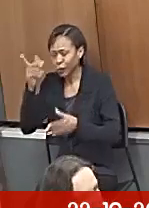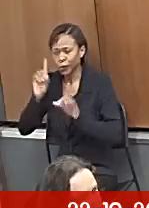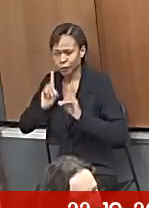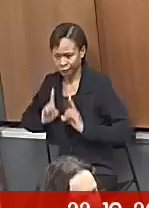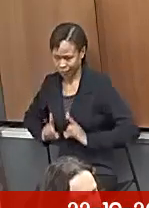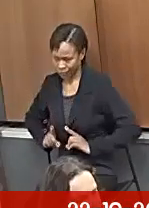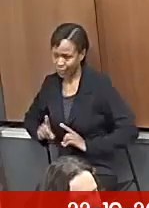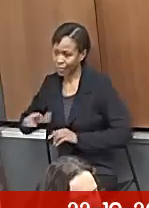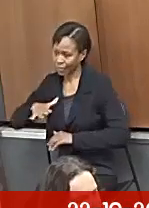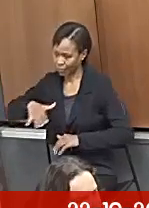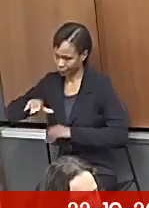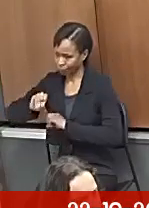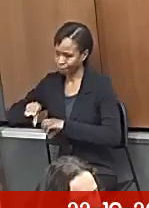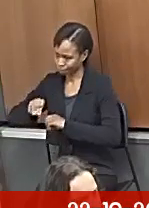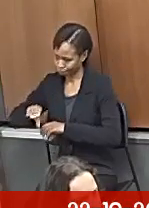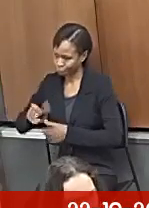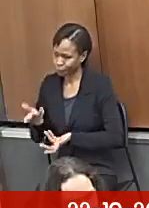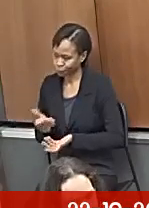educação.